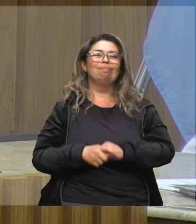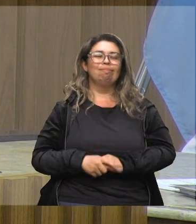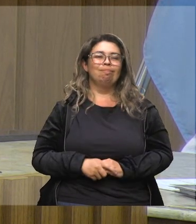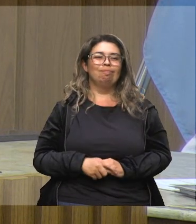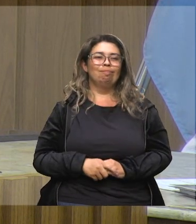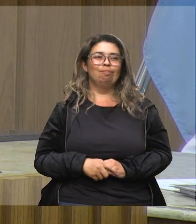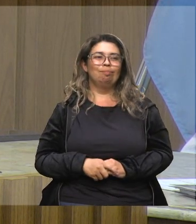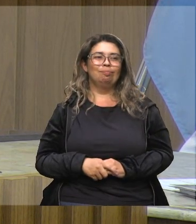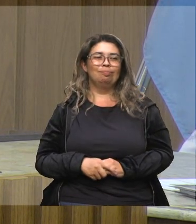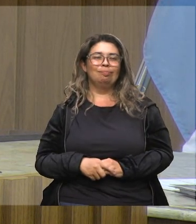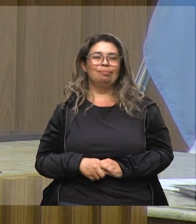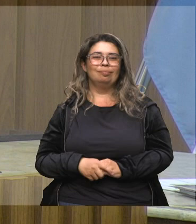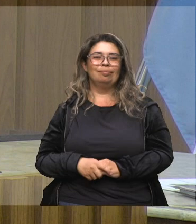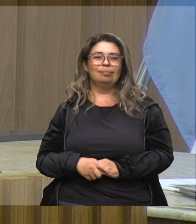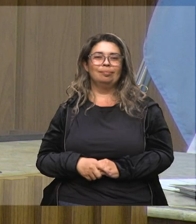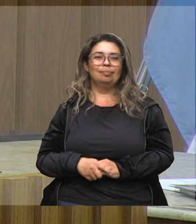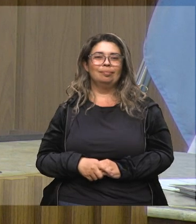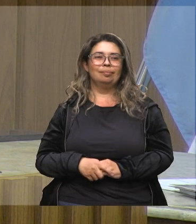Essa questão